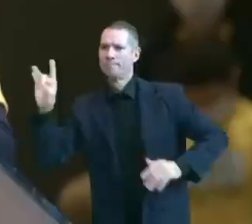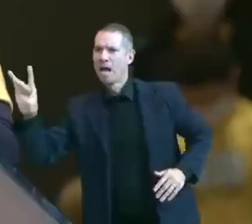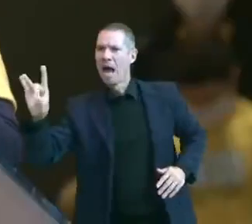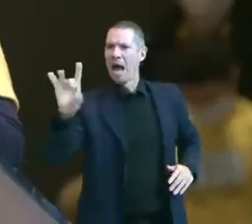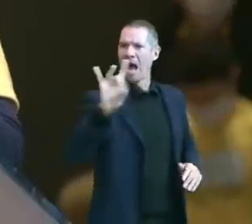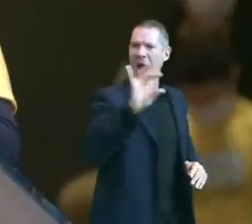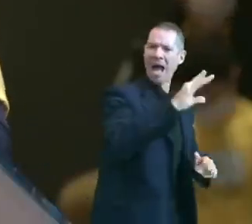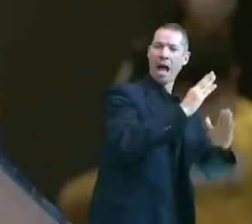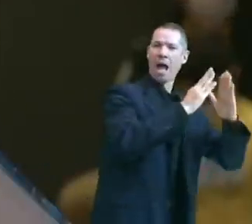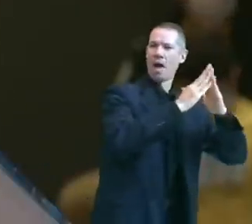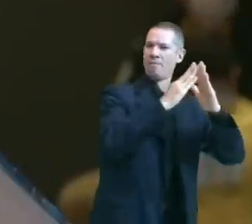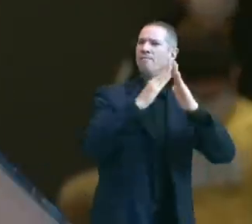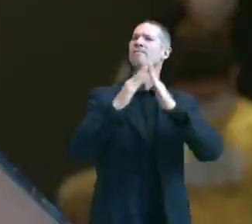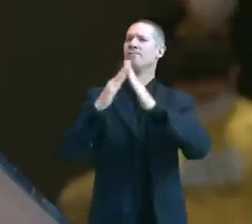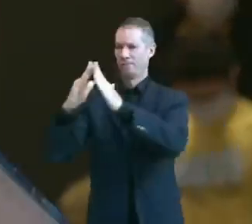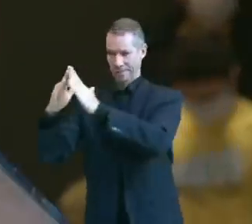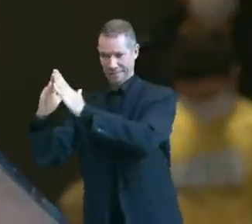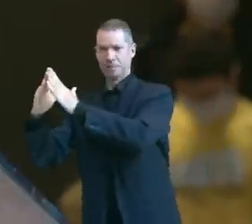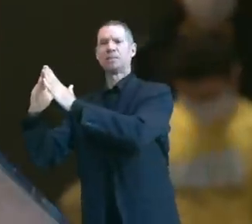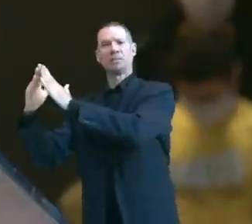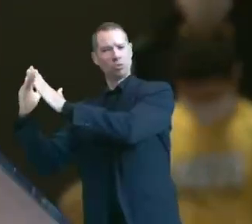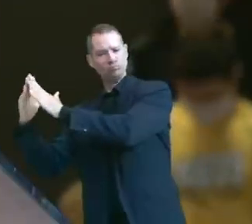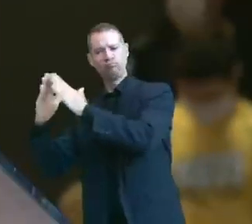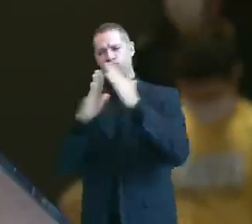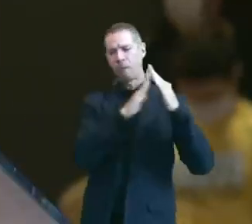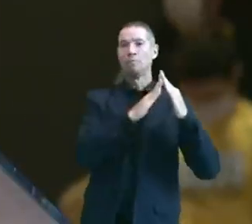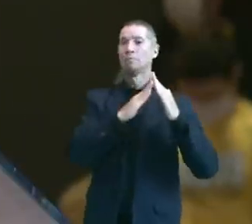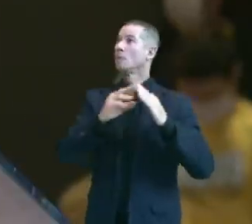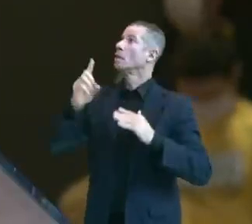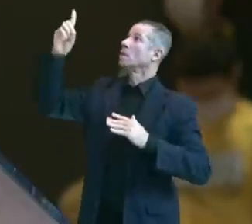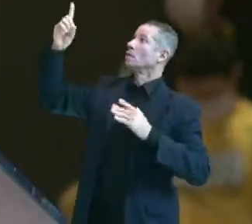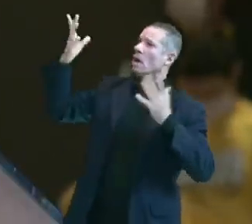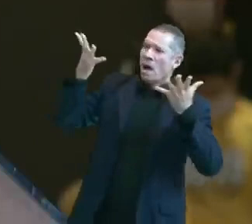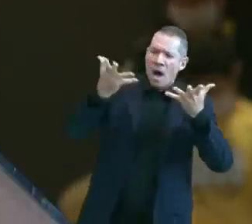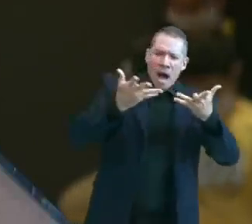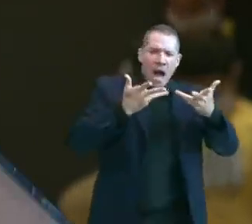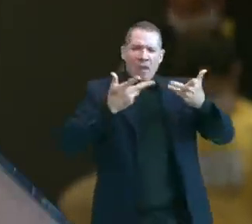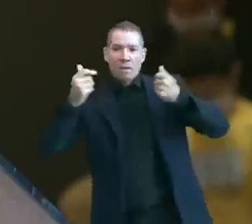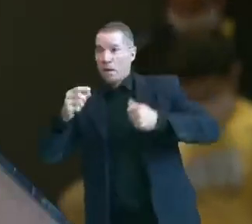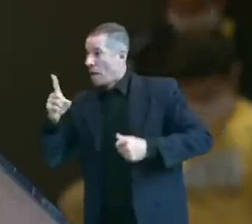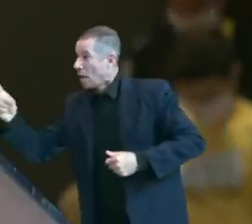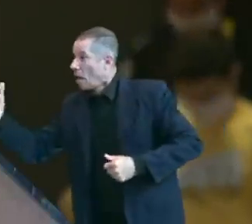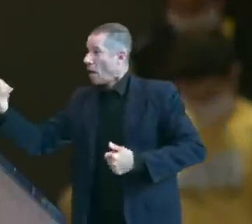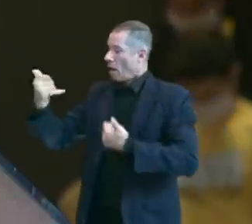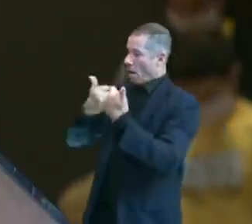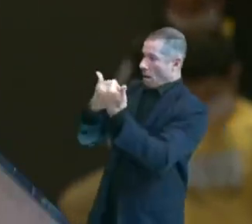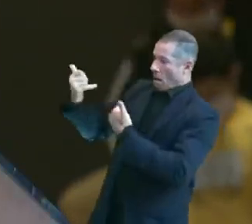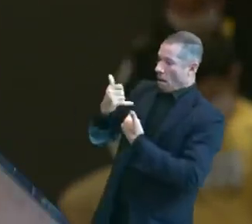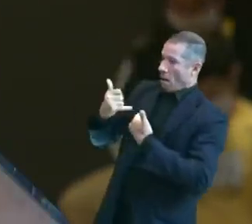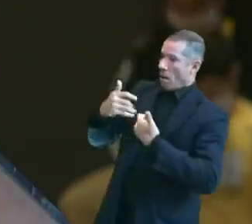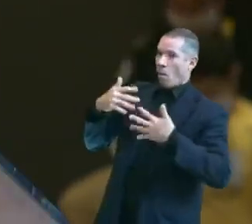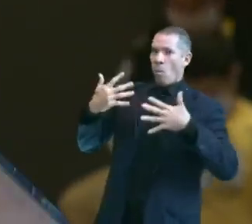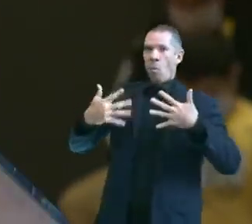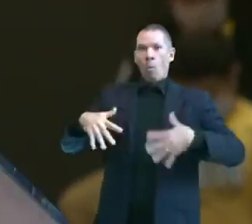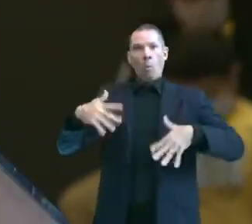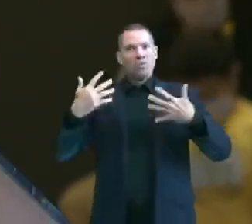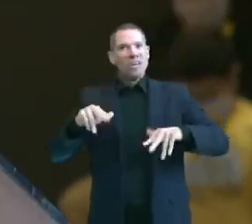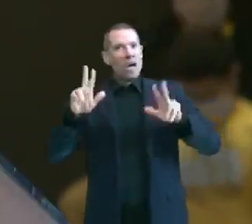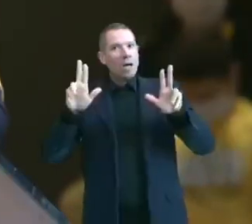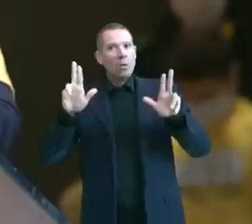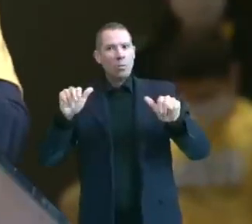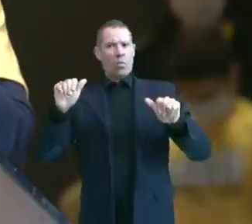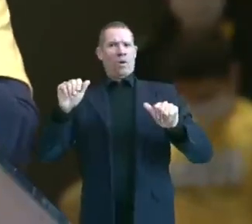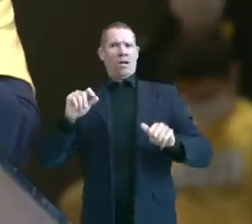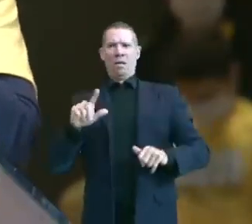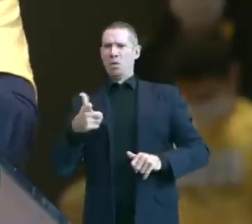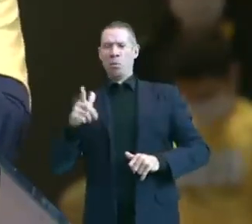vizinhos. E Deus tem feito maravilhas. Ela tem contado coisas assim que a gente fica assim: poxa, eu nunca tive essa